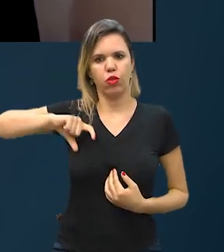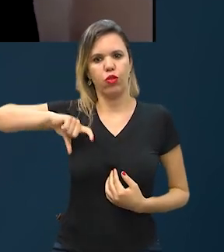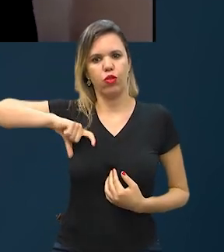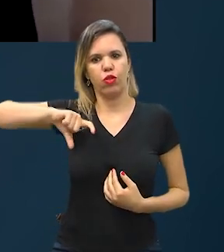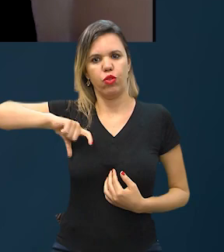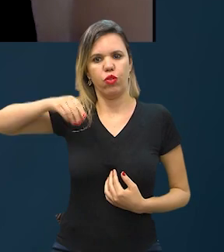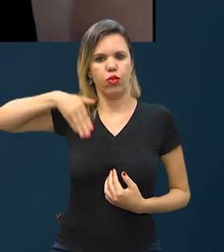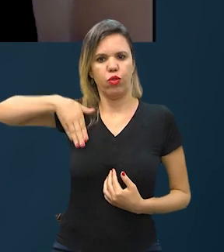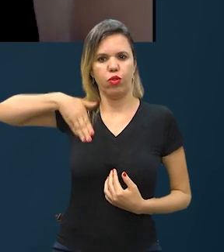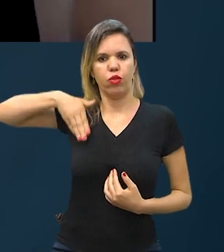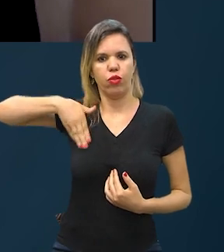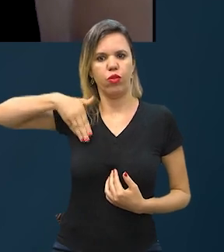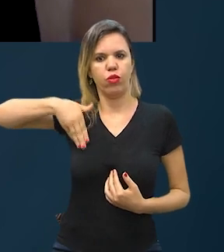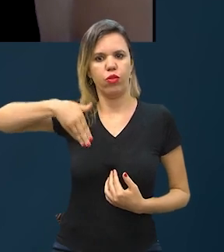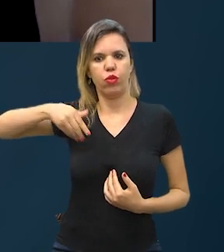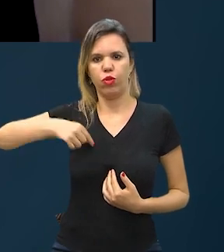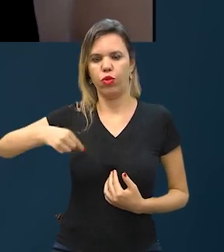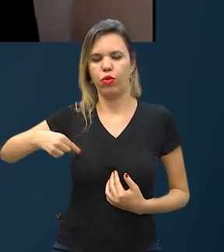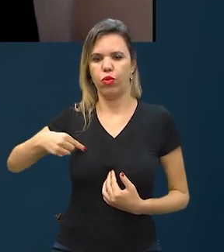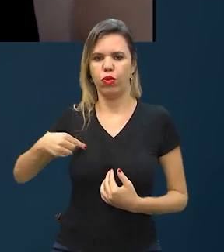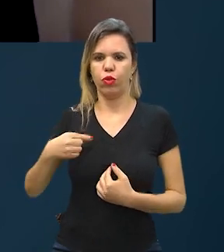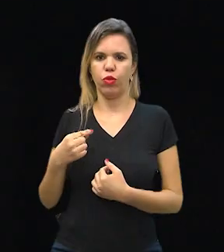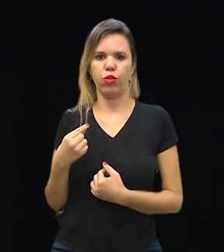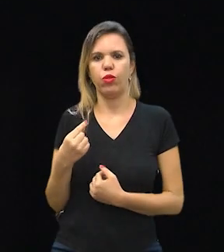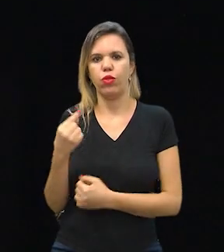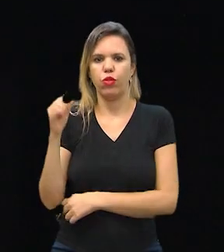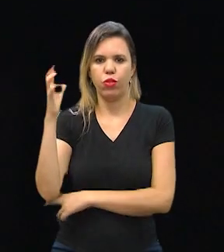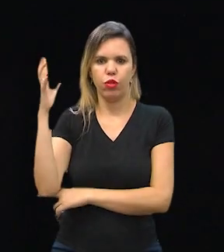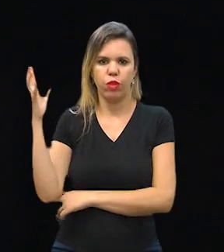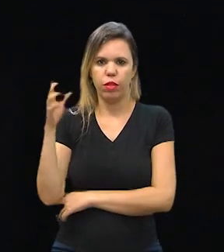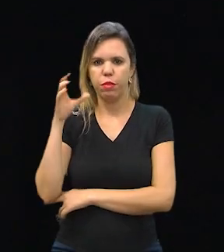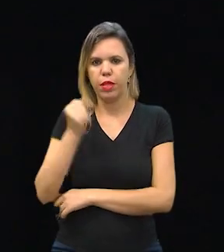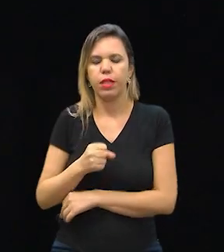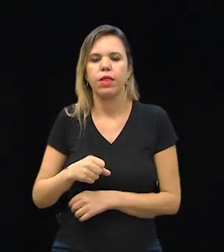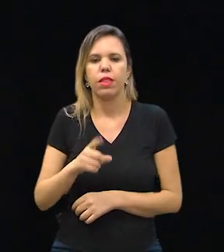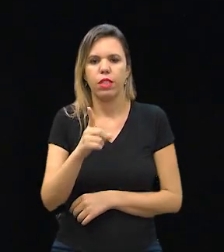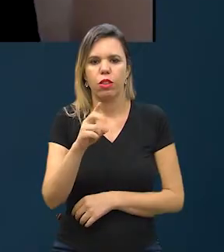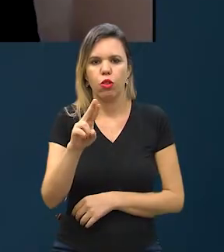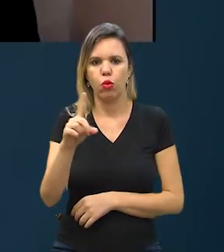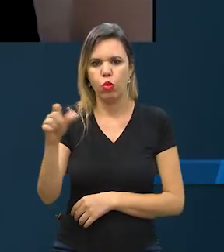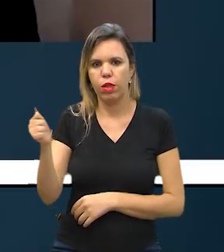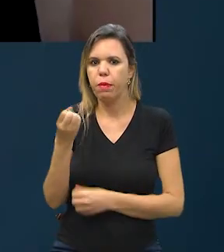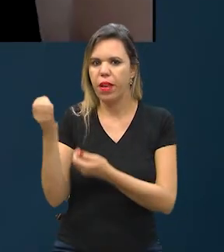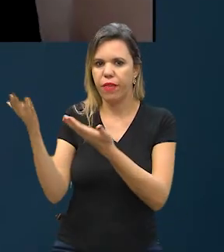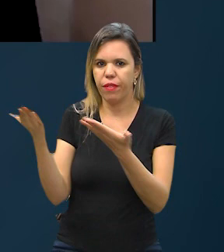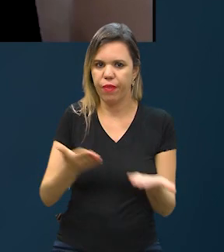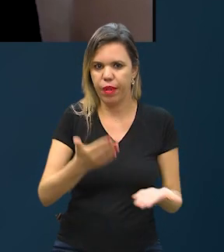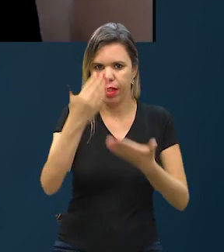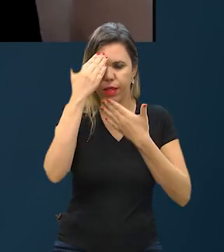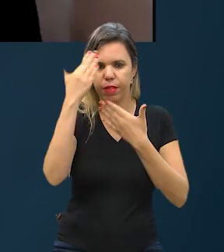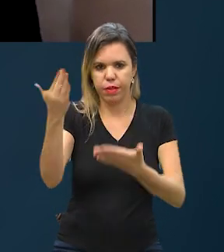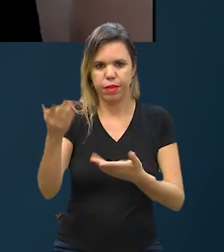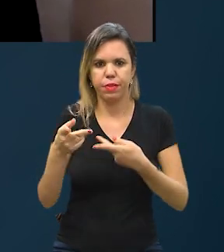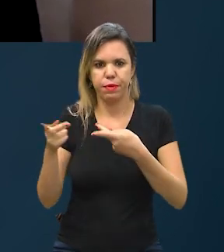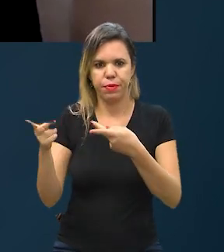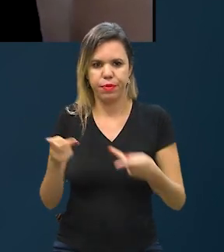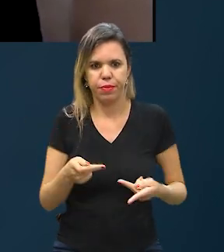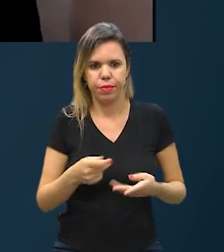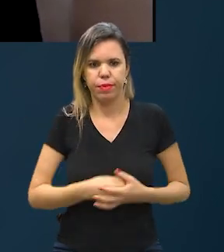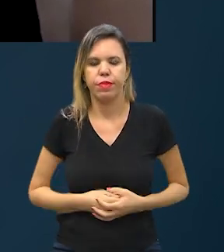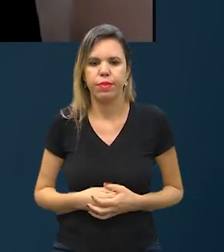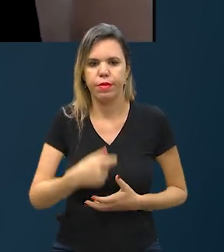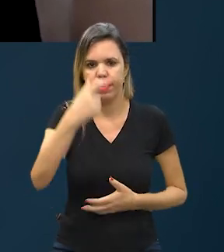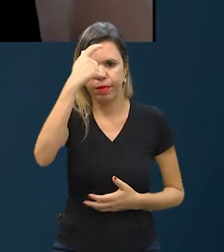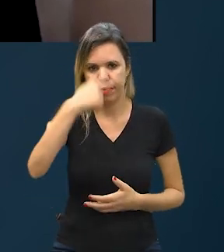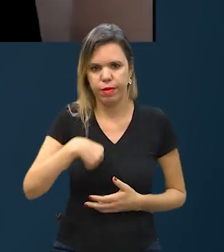tem algumas palmeiras brancas. Duda, seja bem-vinda. Muito obrigada, Mirna, pelo convite.